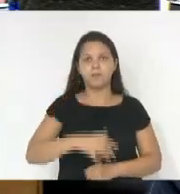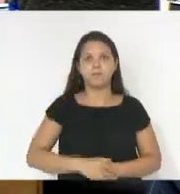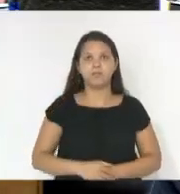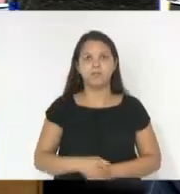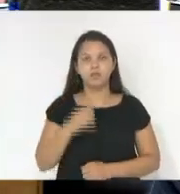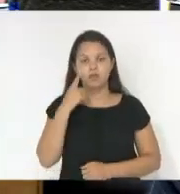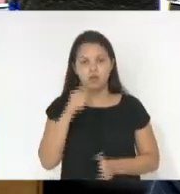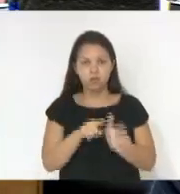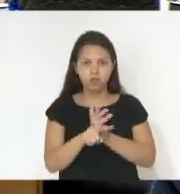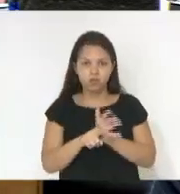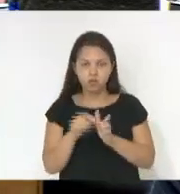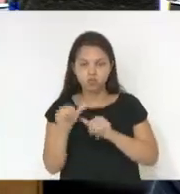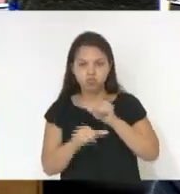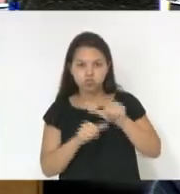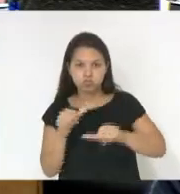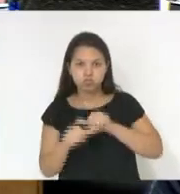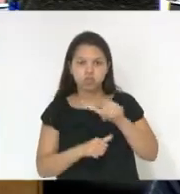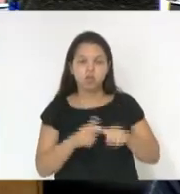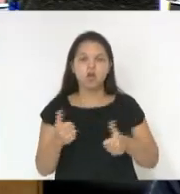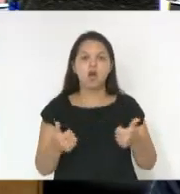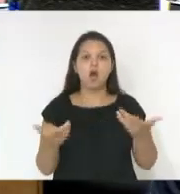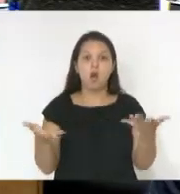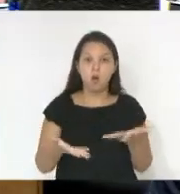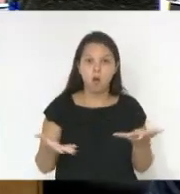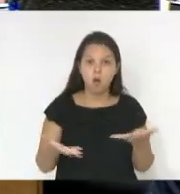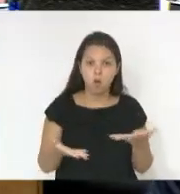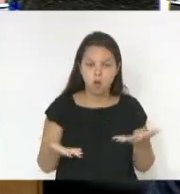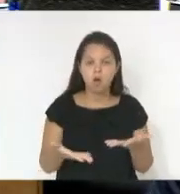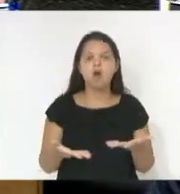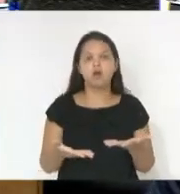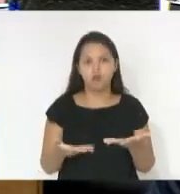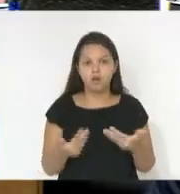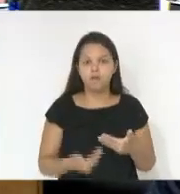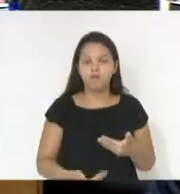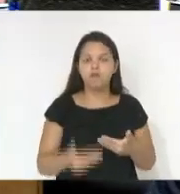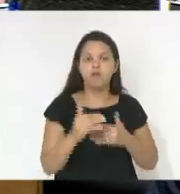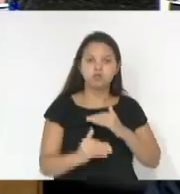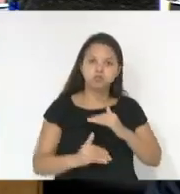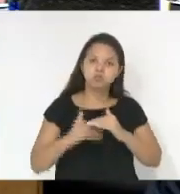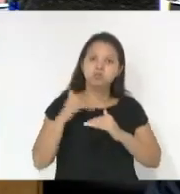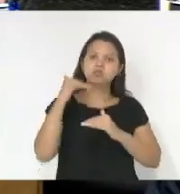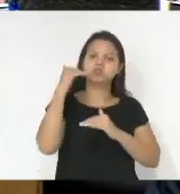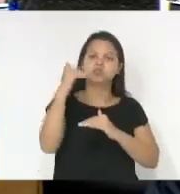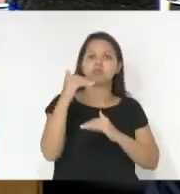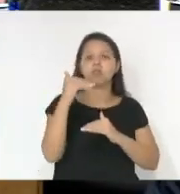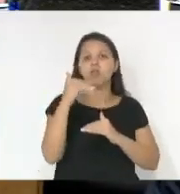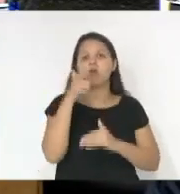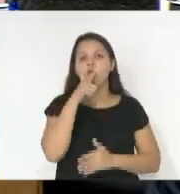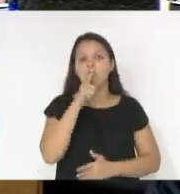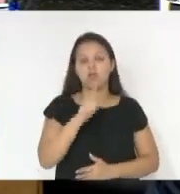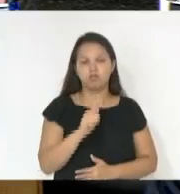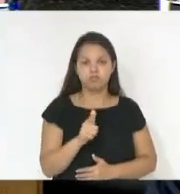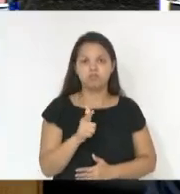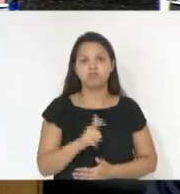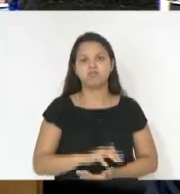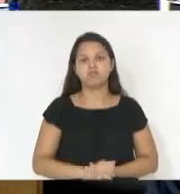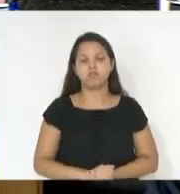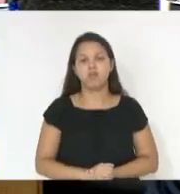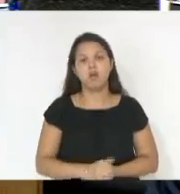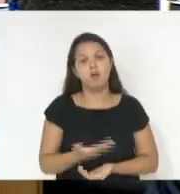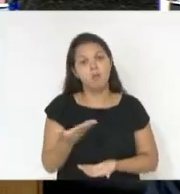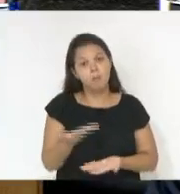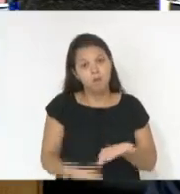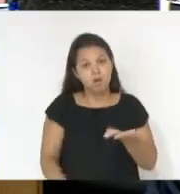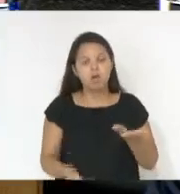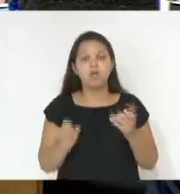desses incentivos nesse momento vai nos colocar numa posição que jamais alcançaremos. Nós só vamos perder com isso. Então, acho que antes